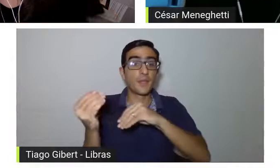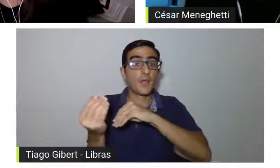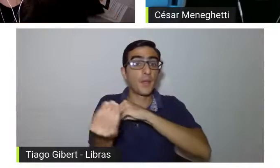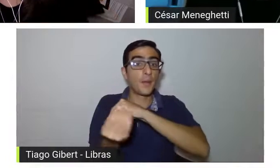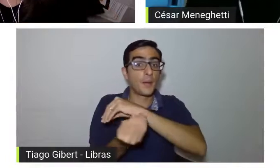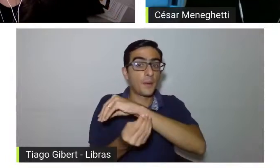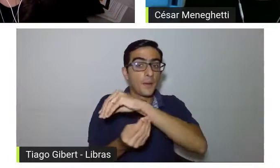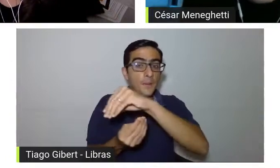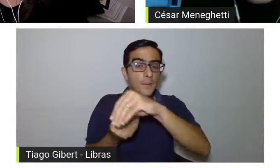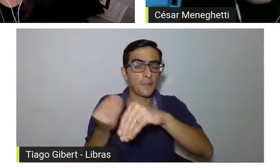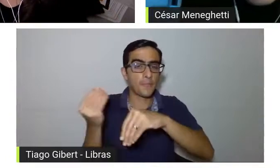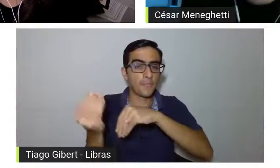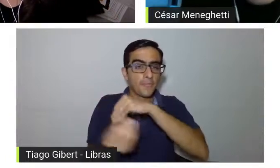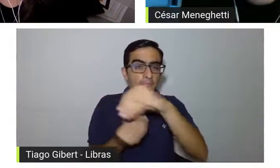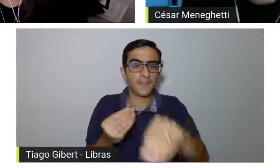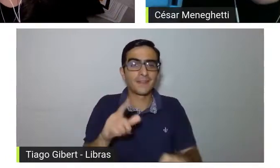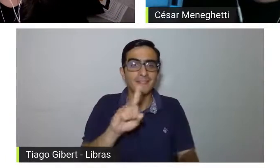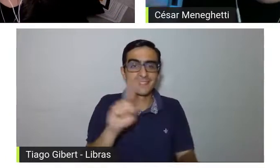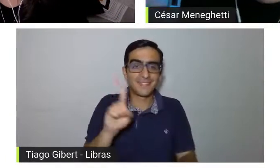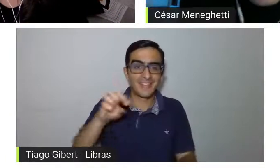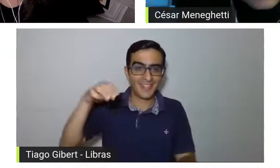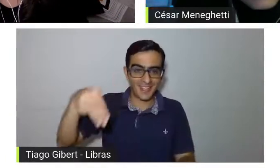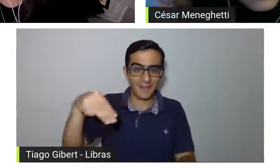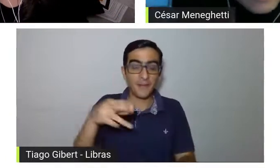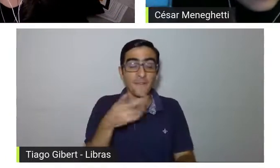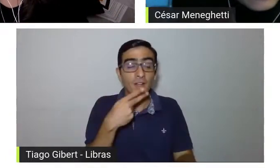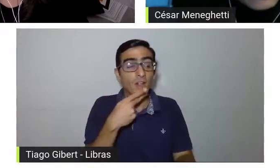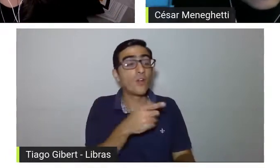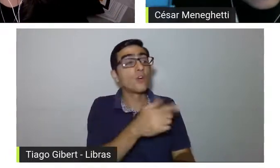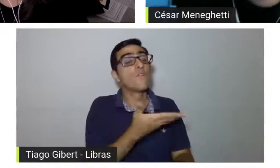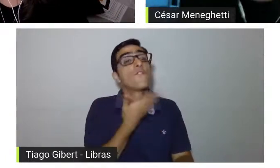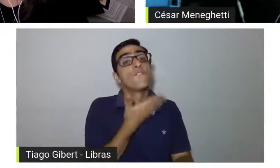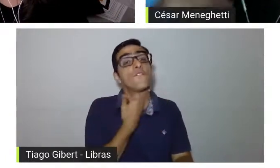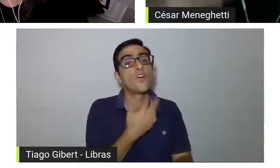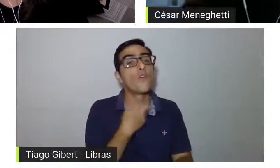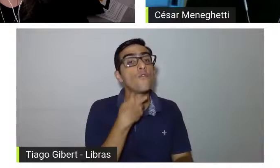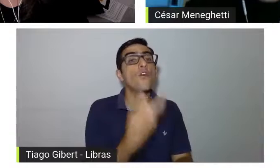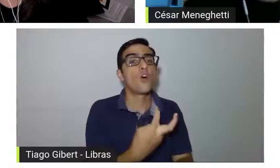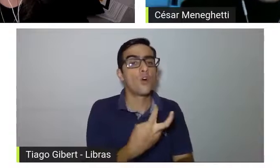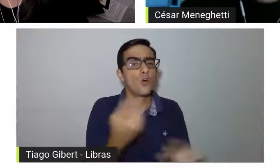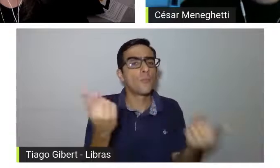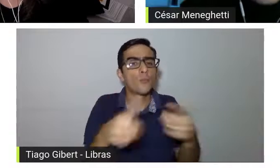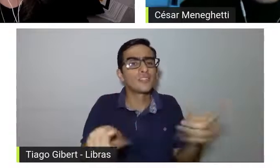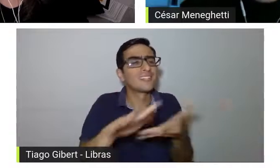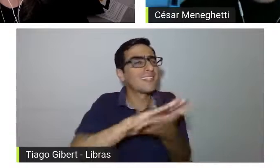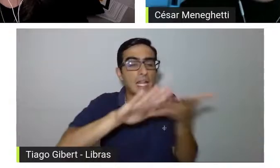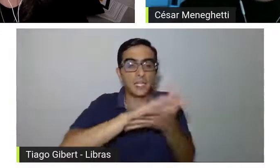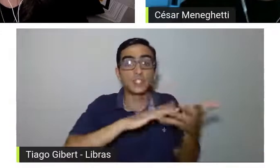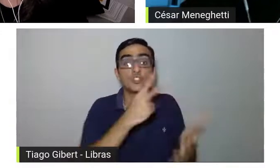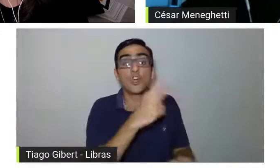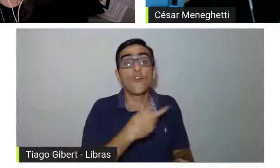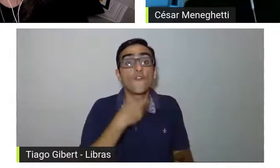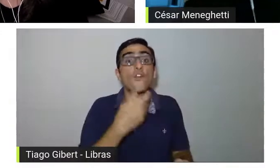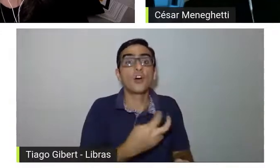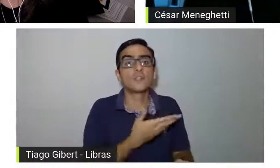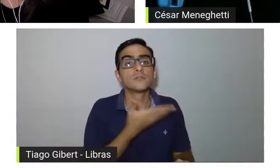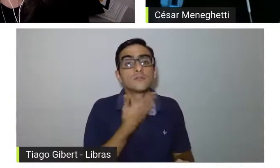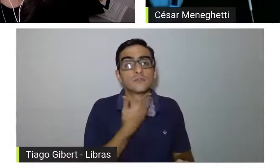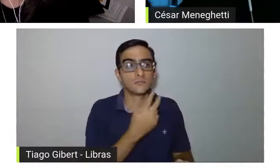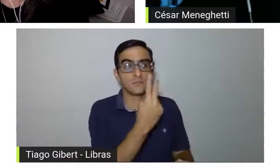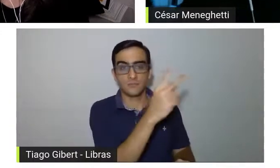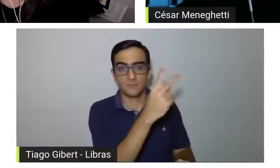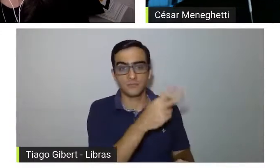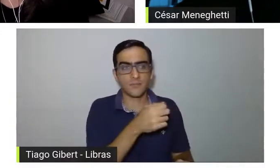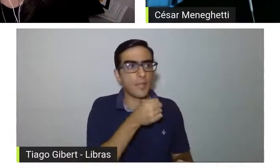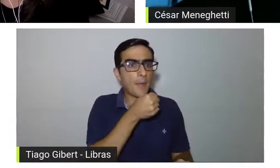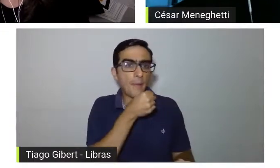misturou... Eu pedi para a Zara Mussa, um dia, cantar essa... Sem som, sem o, só cantar para a câmera. E a gente,